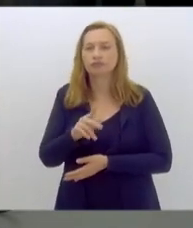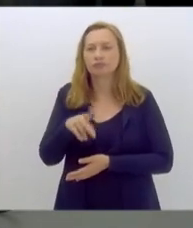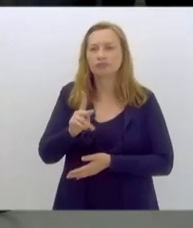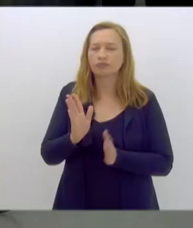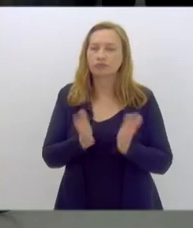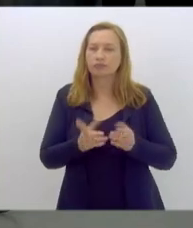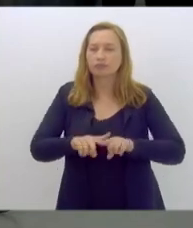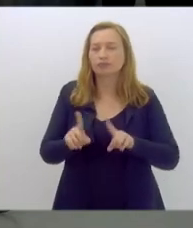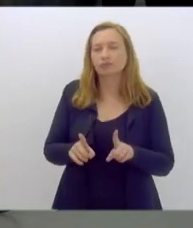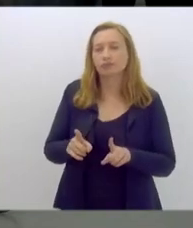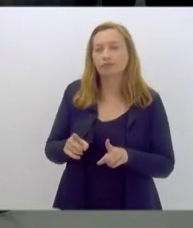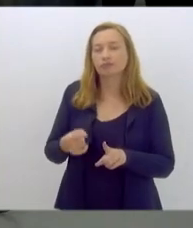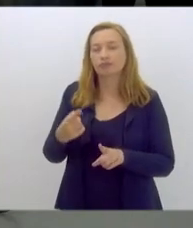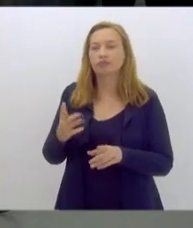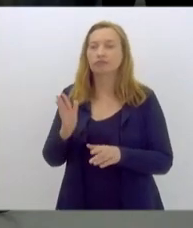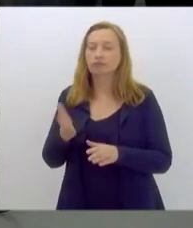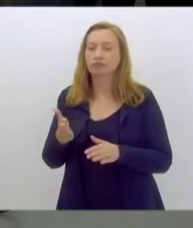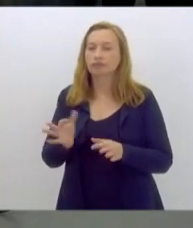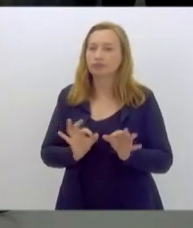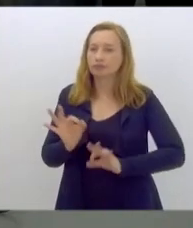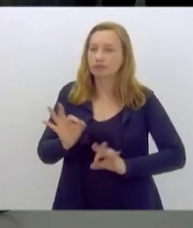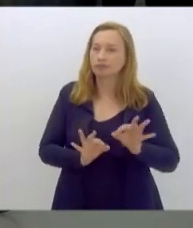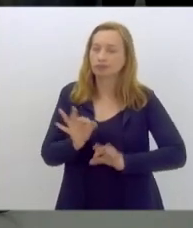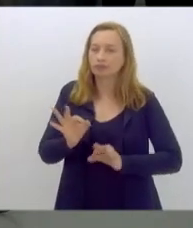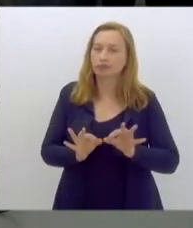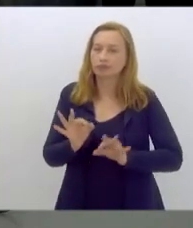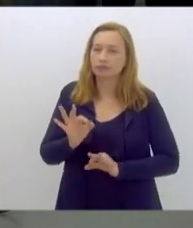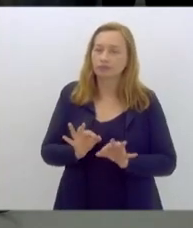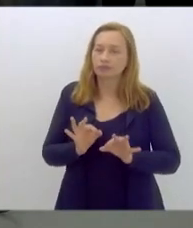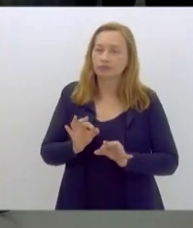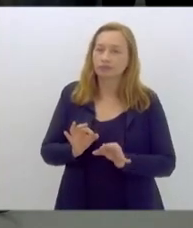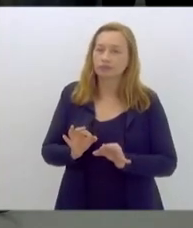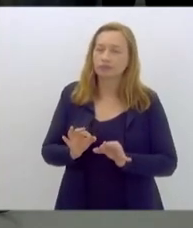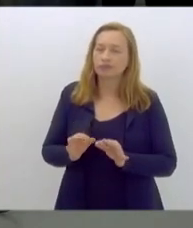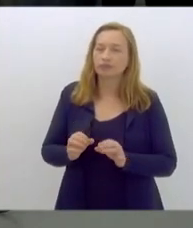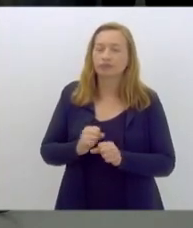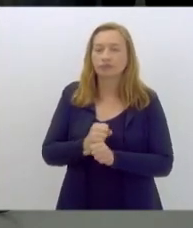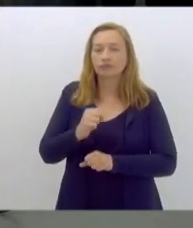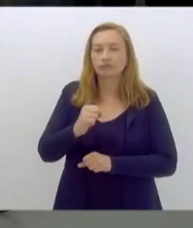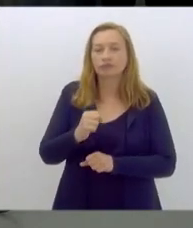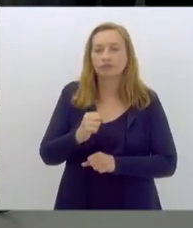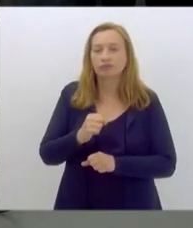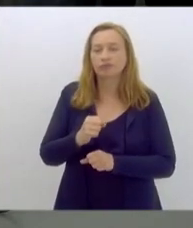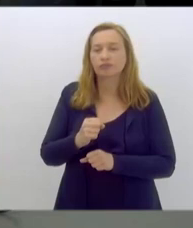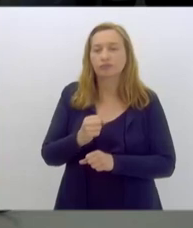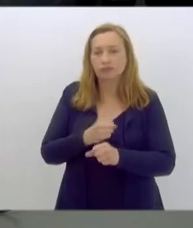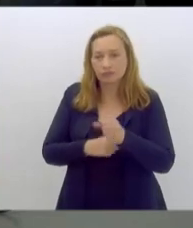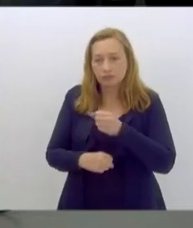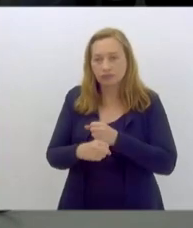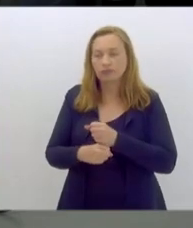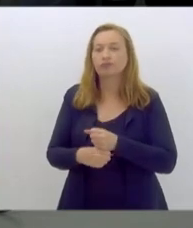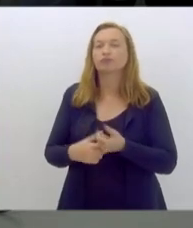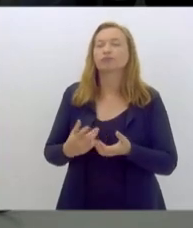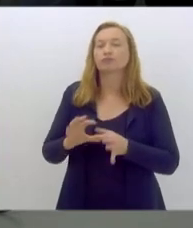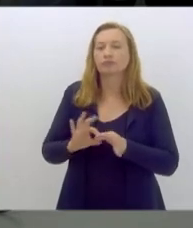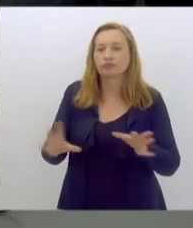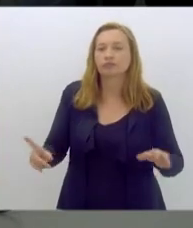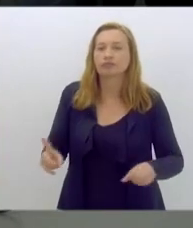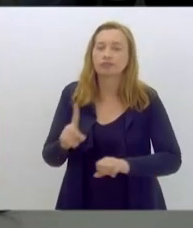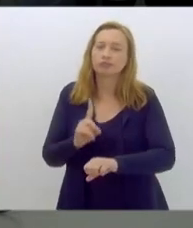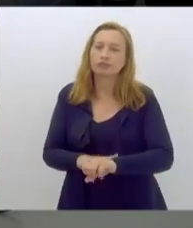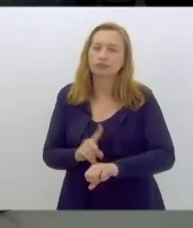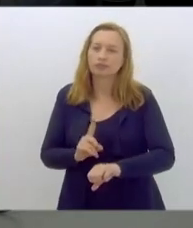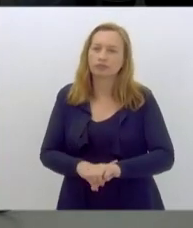mas em relação ao que a gente tinha projetado no orçamento anterior que nos permite nesse momento ter um